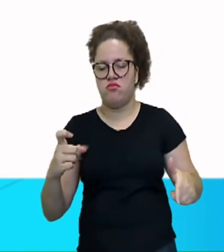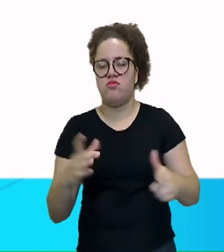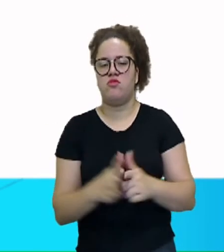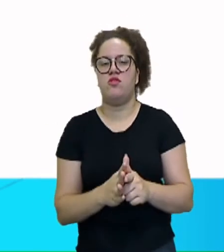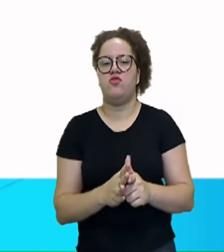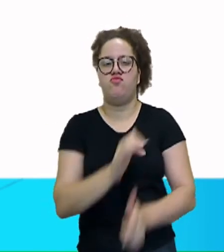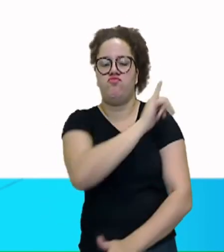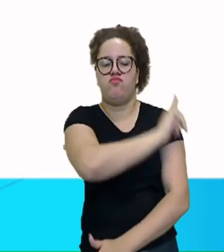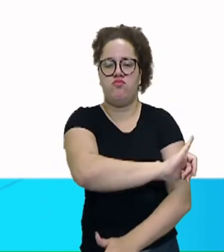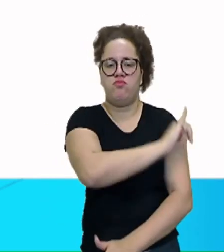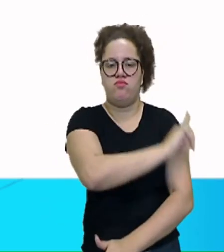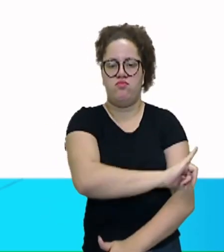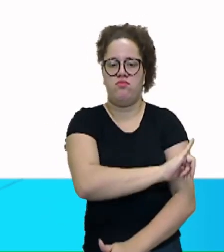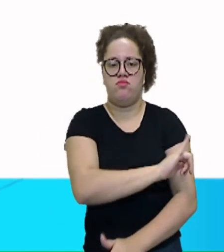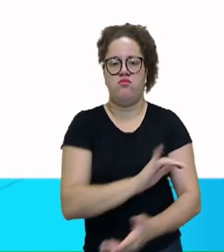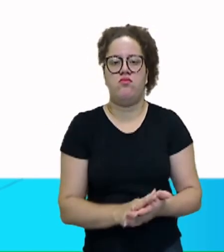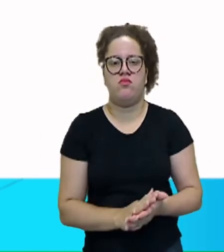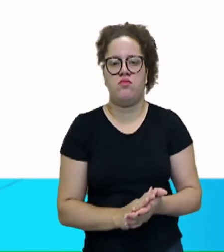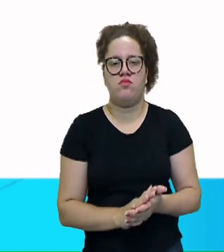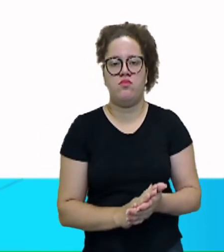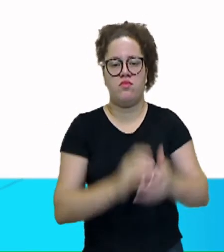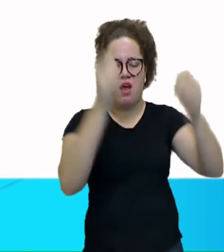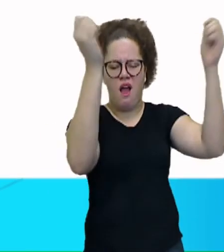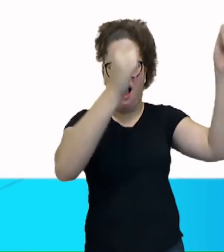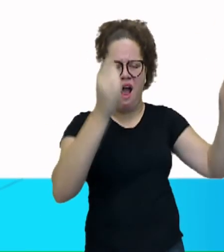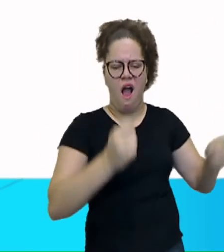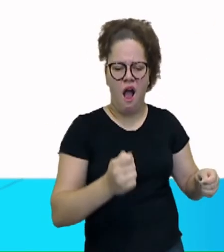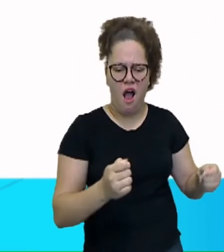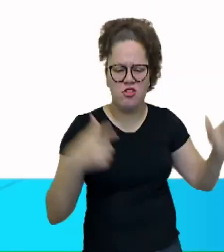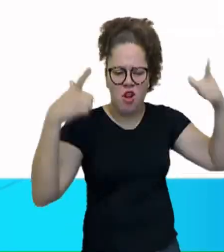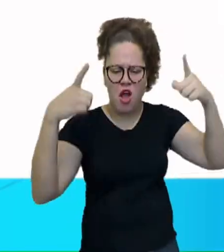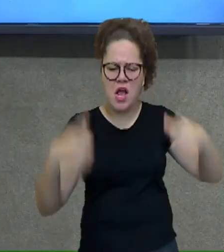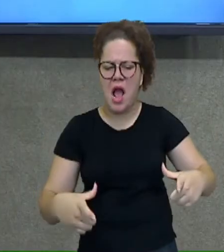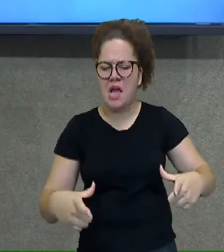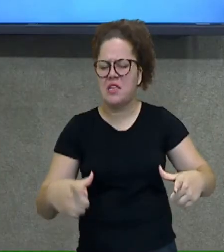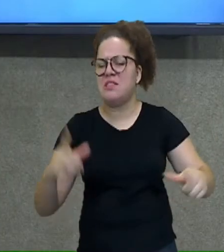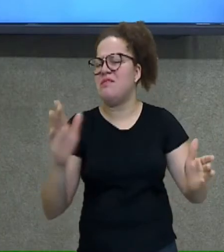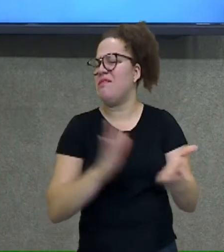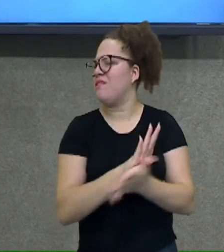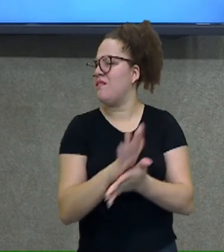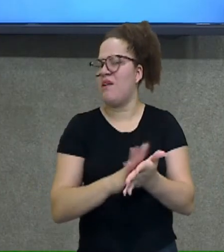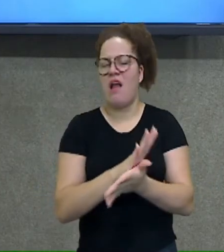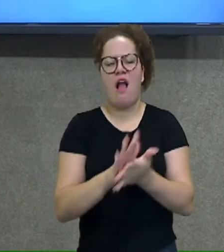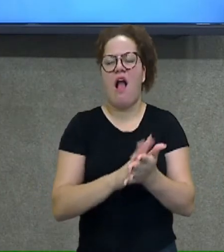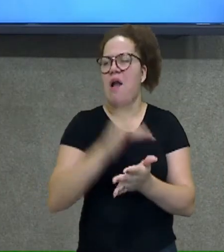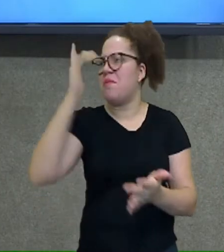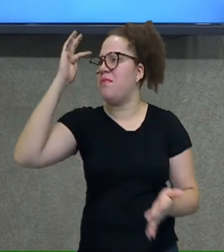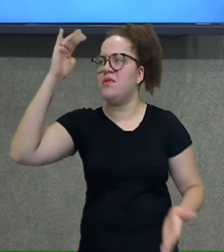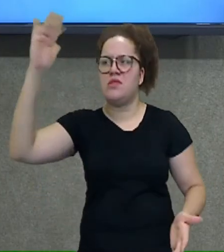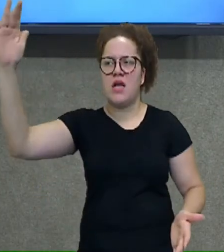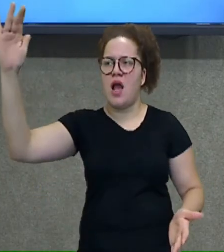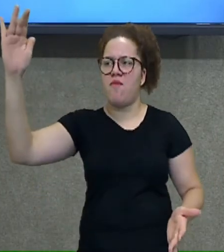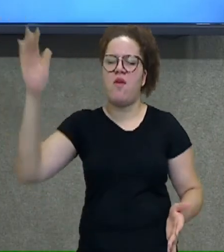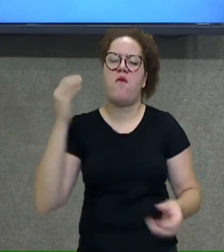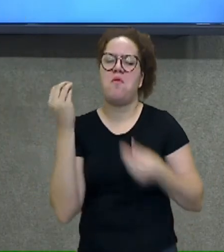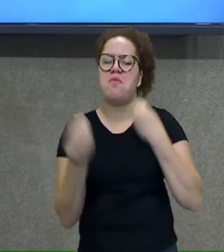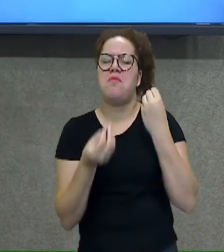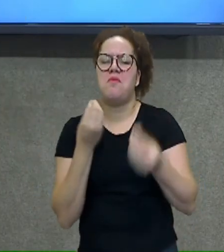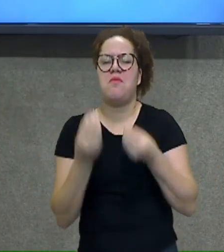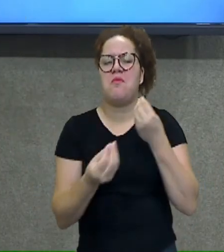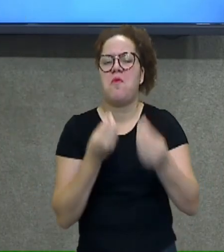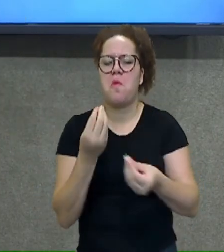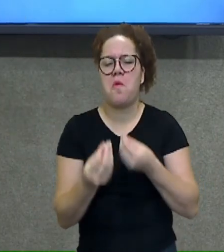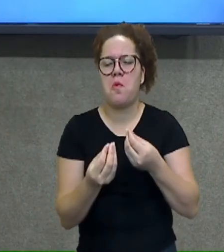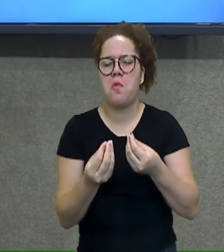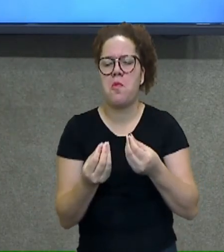sendo introduzida em locais que nunca se imaginavam. Né? Você imagina construir a partir, você conceber,